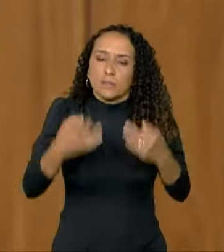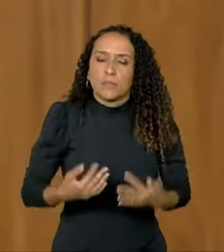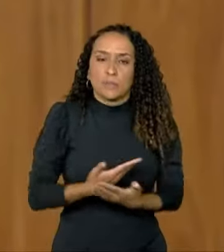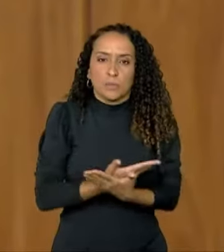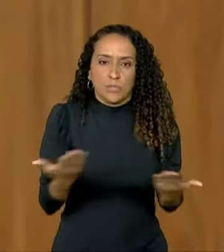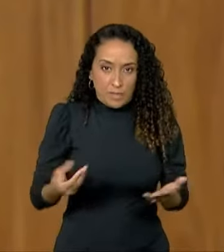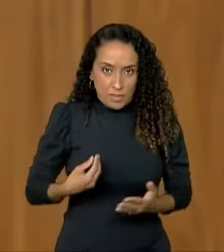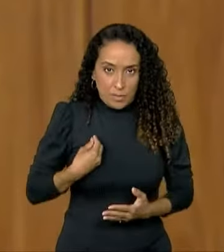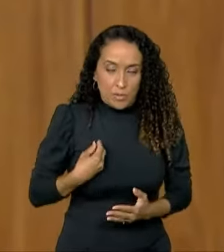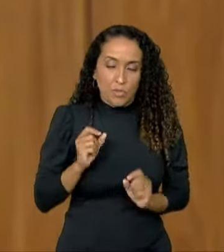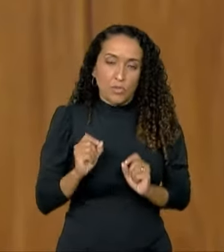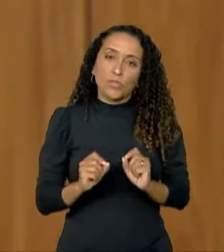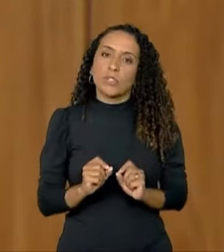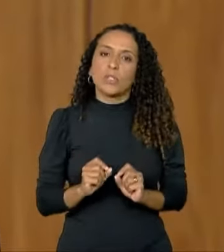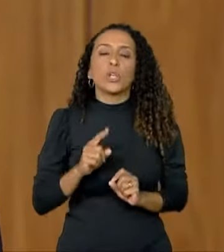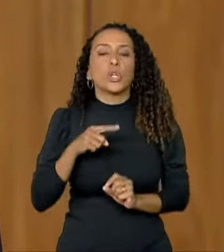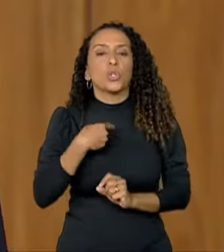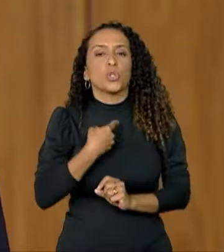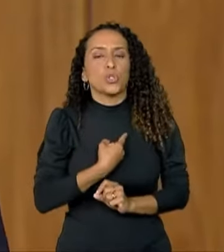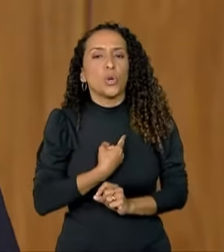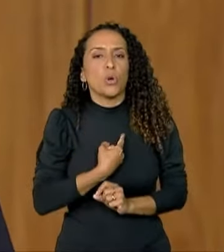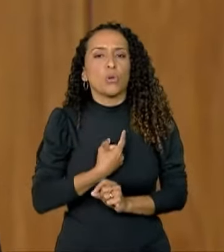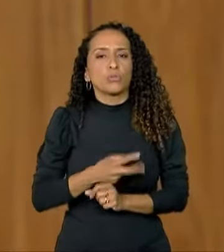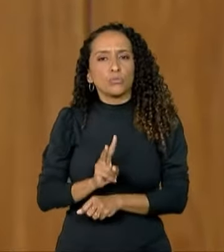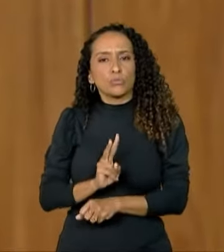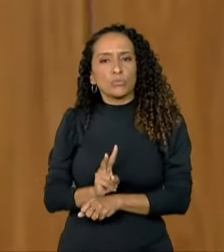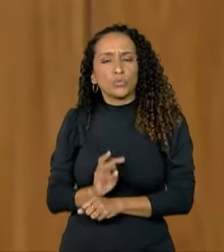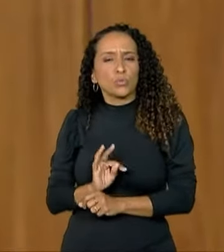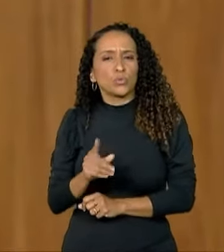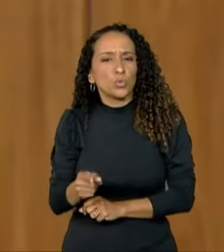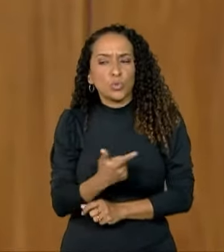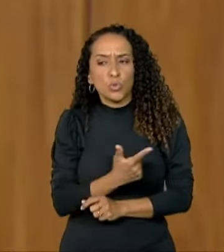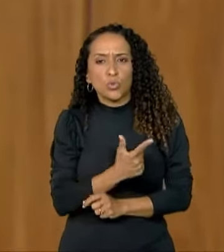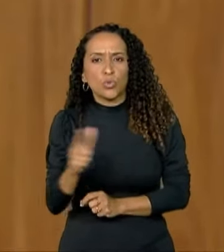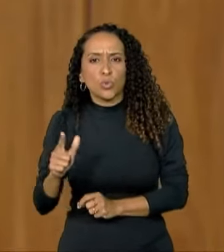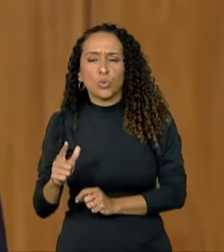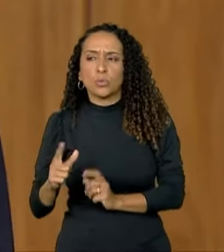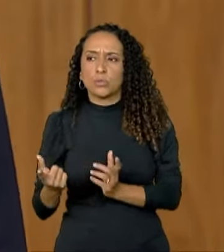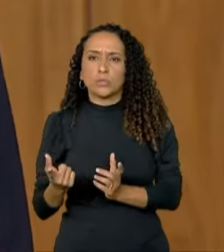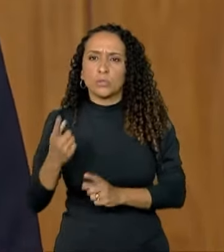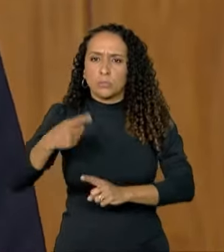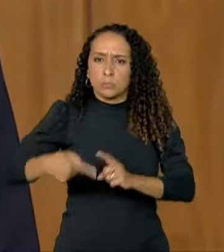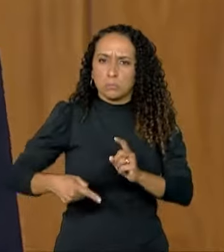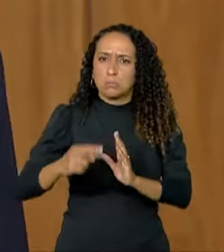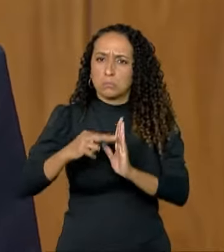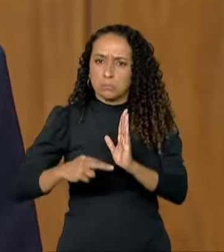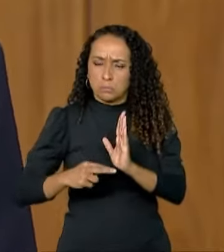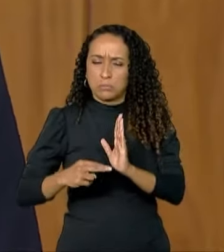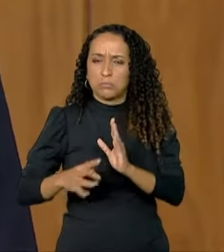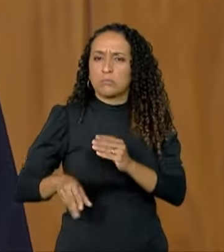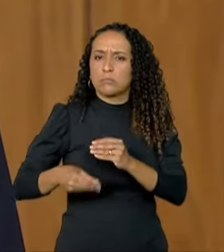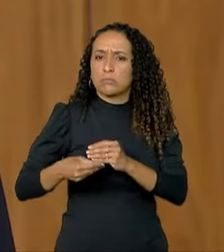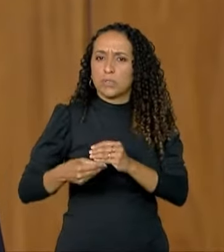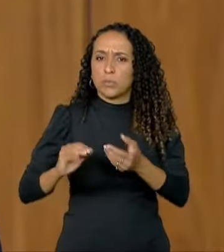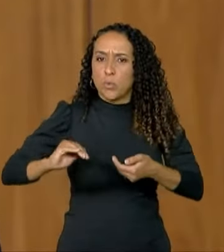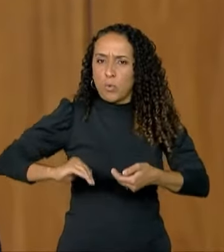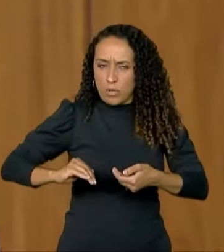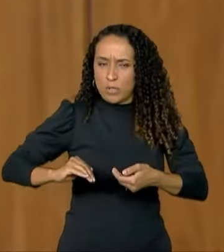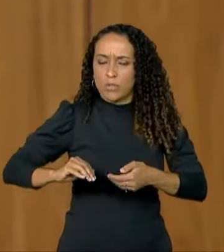que estão presentes, que nós preservamos todas as outras restrições que foram estabelecidas pelo